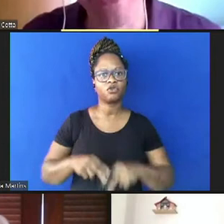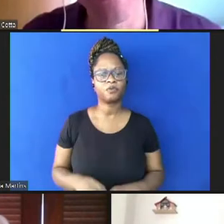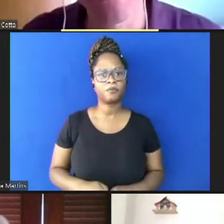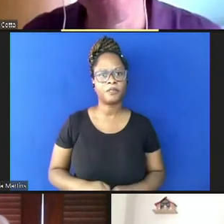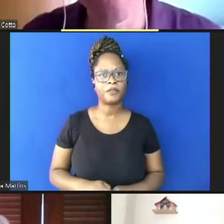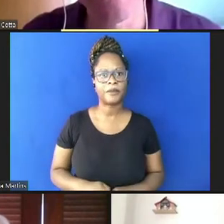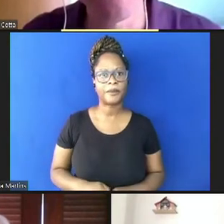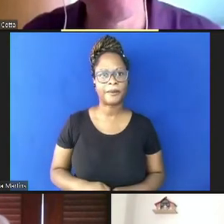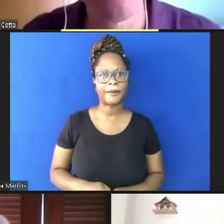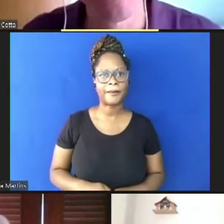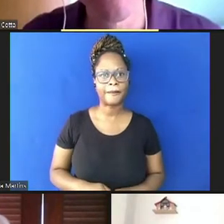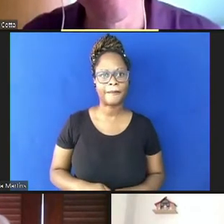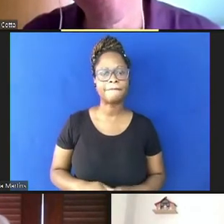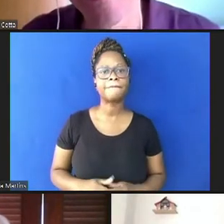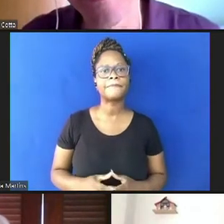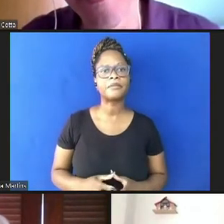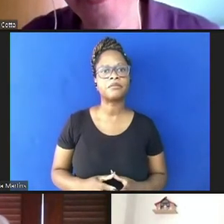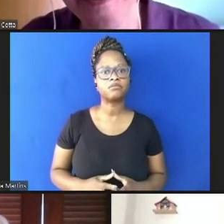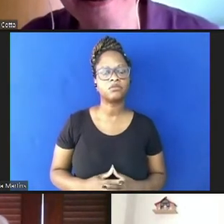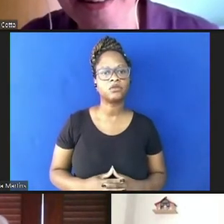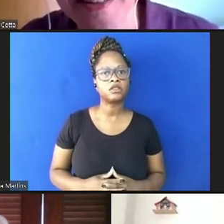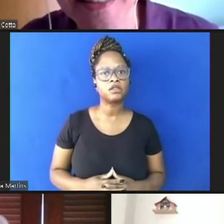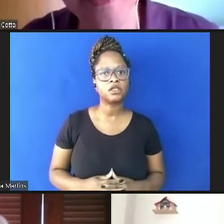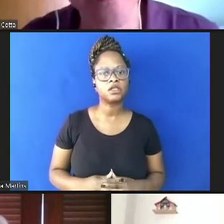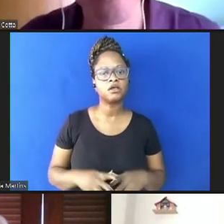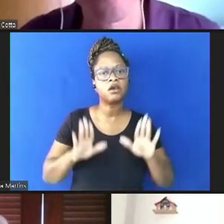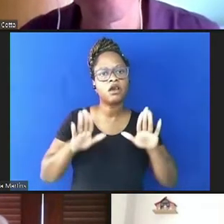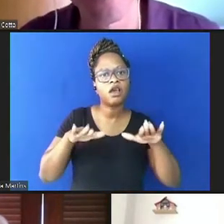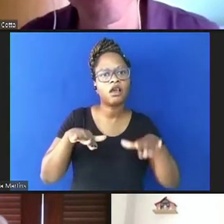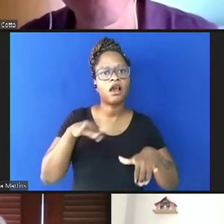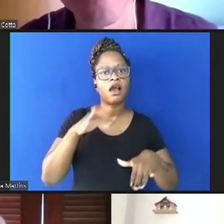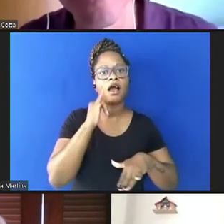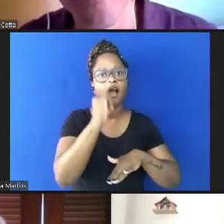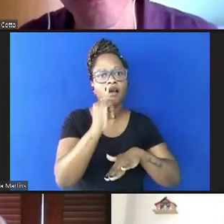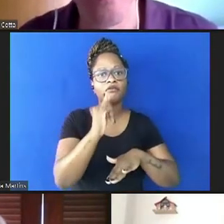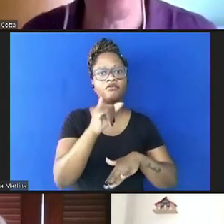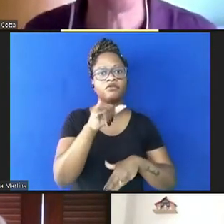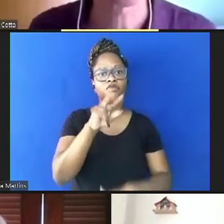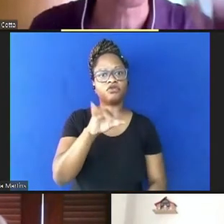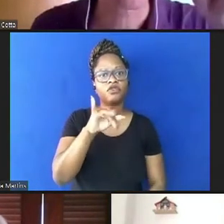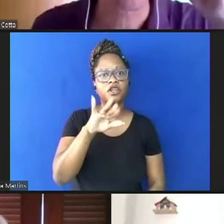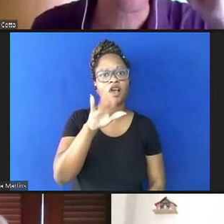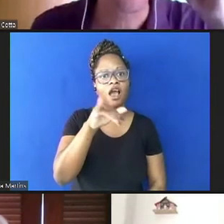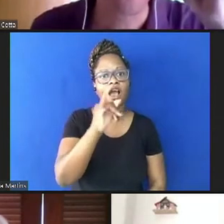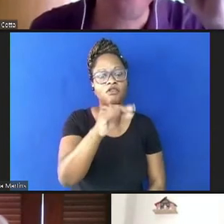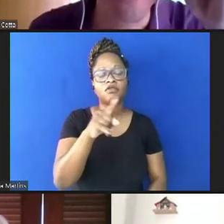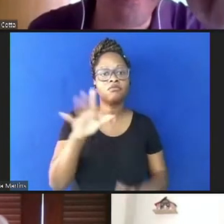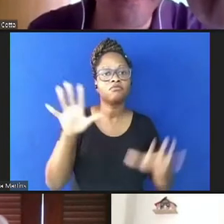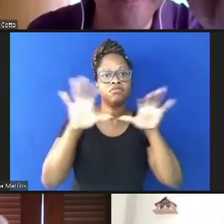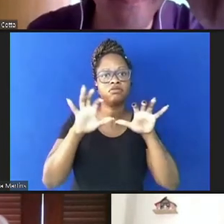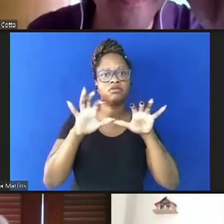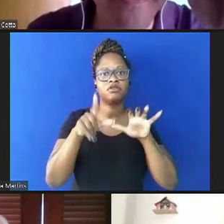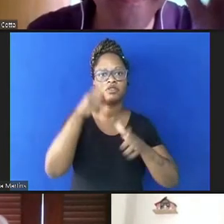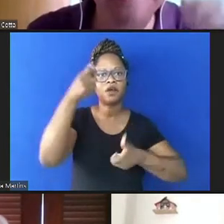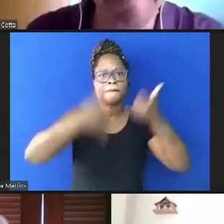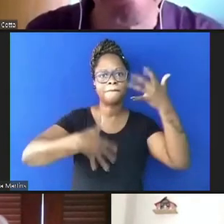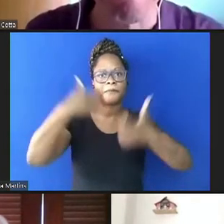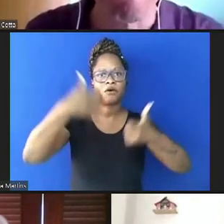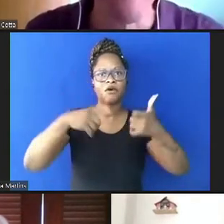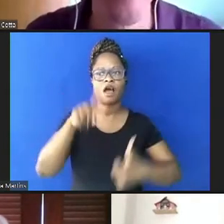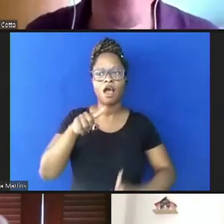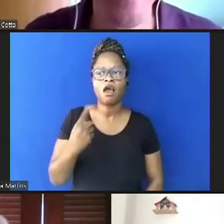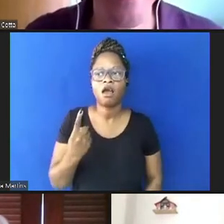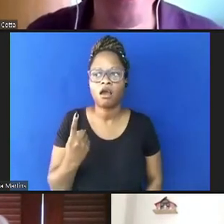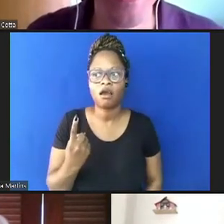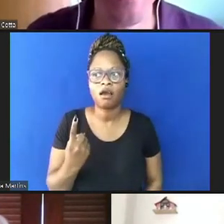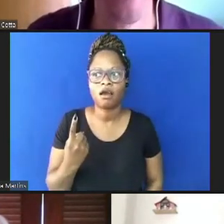Hugo Deixa eu tentar. Cairi Volta. Vinícius, Vinícius, você você congelou. congelou. Quando Ah, você estava falando uma é, e aí